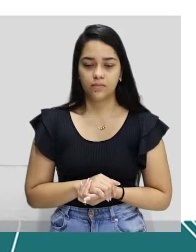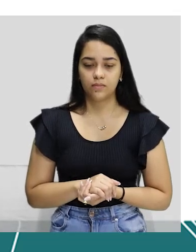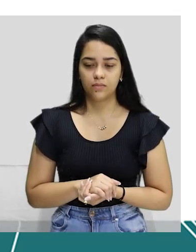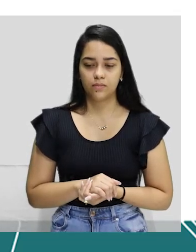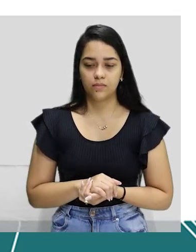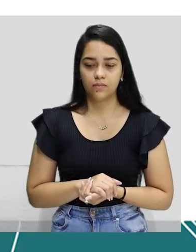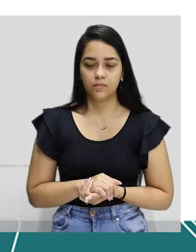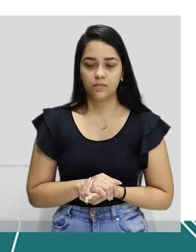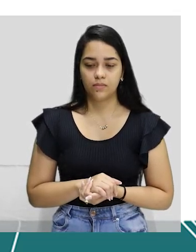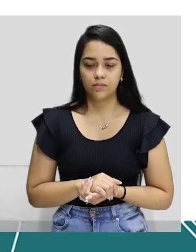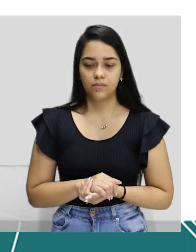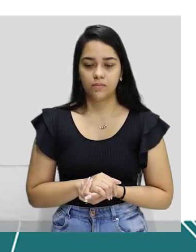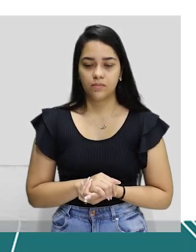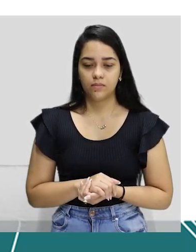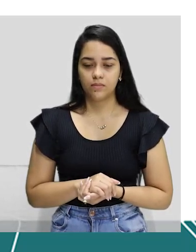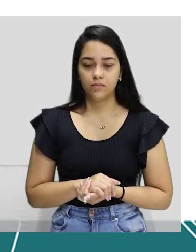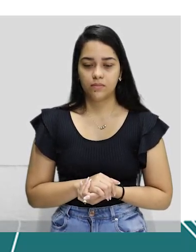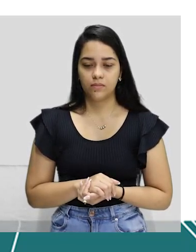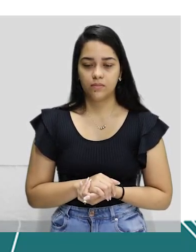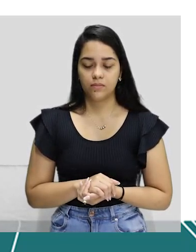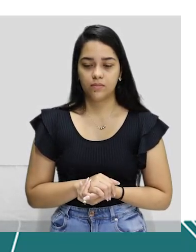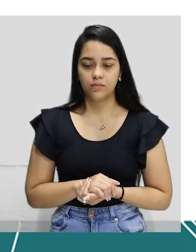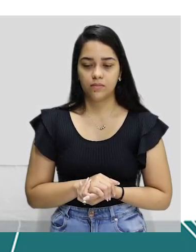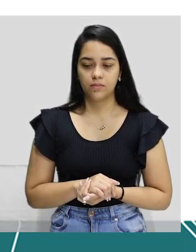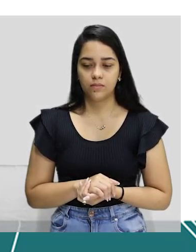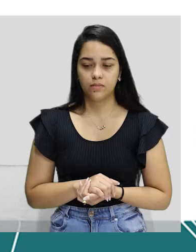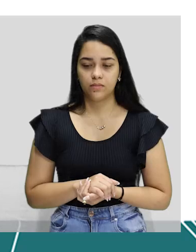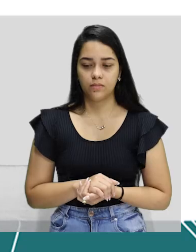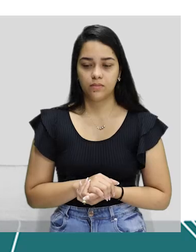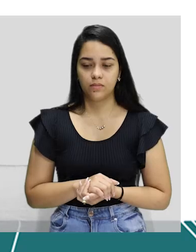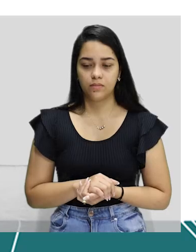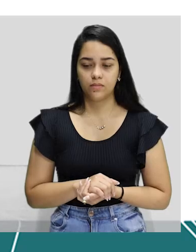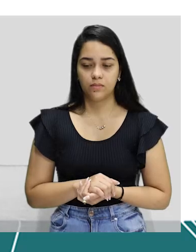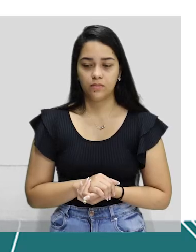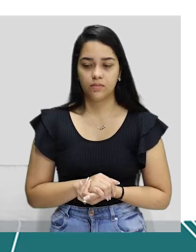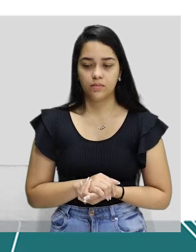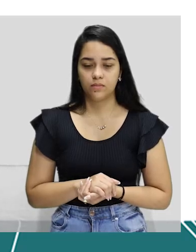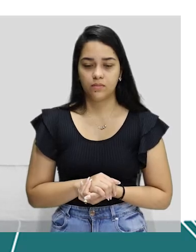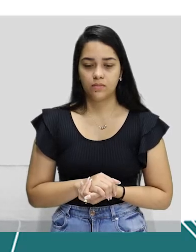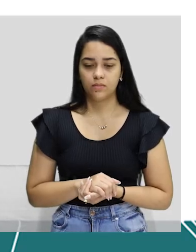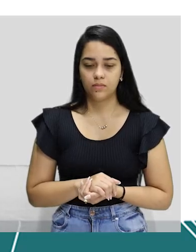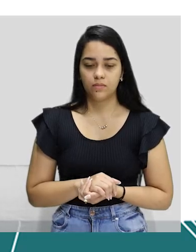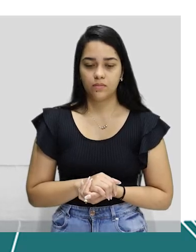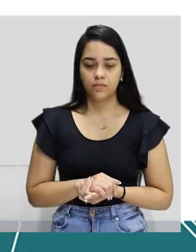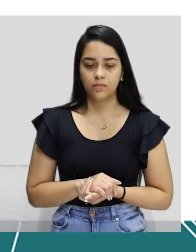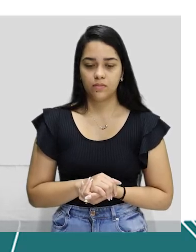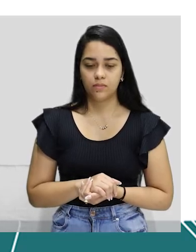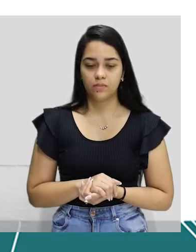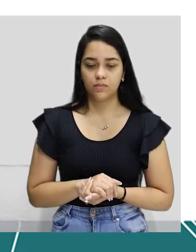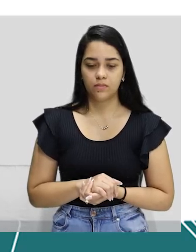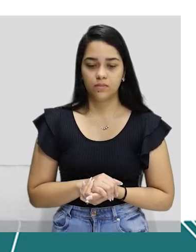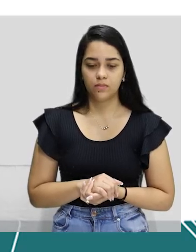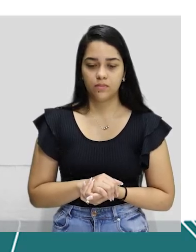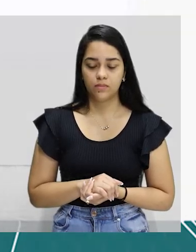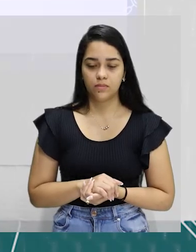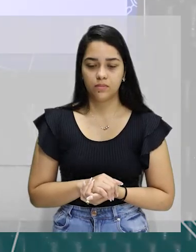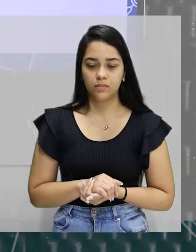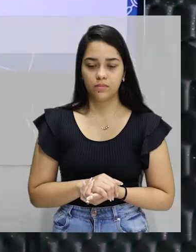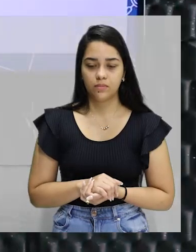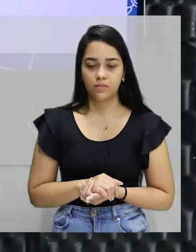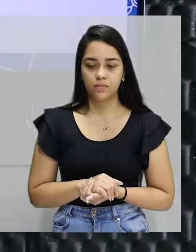a maior bomba de hidrogênio. O fato ocorreu no arquipélago de Bikini, Estados